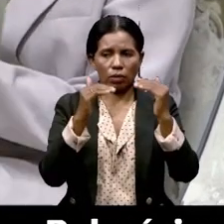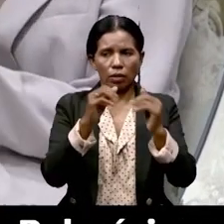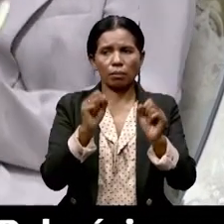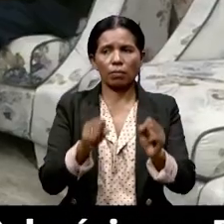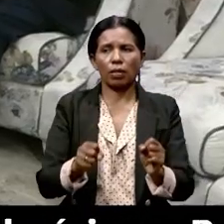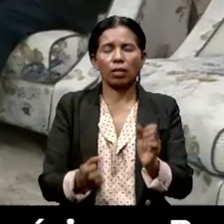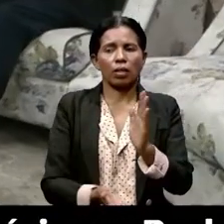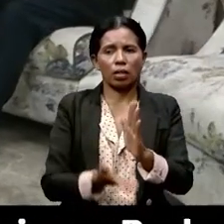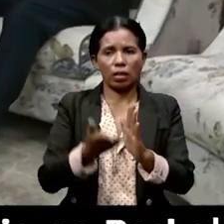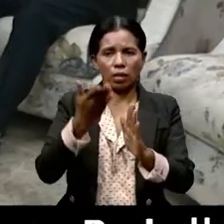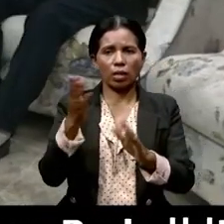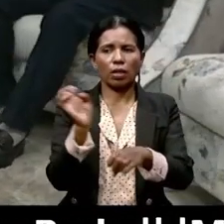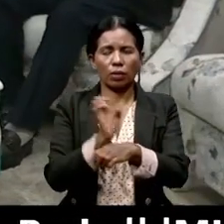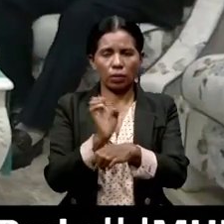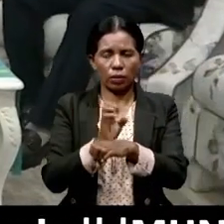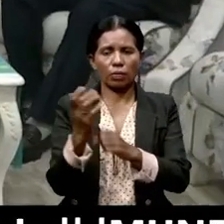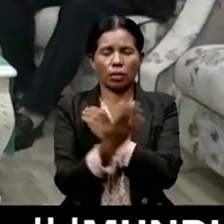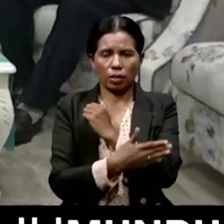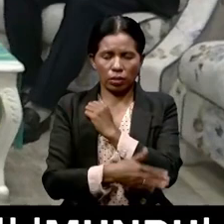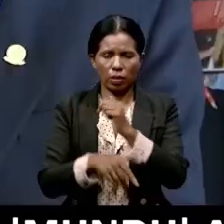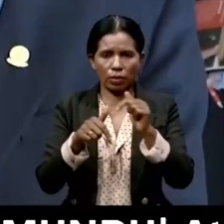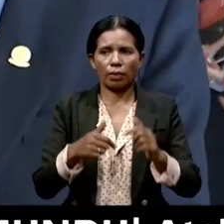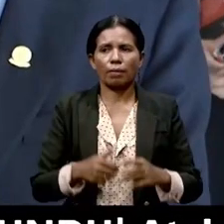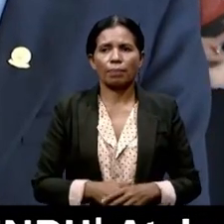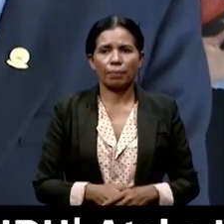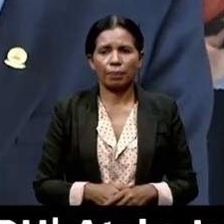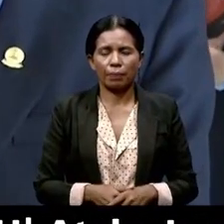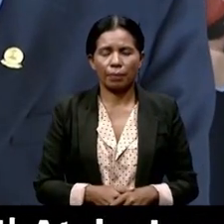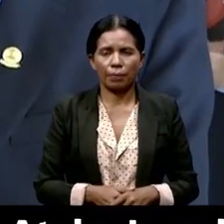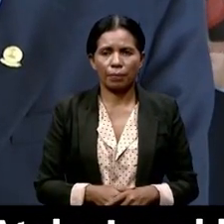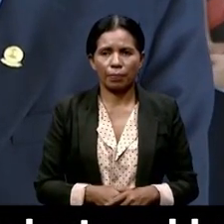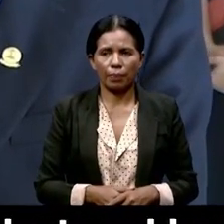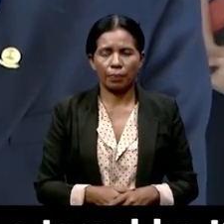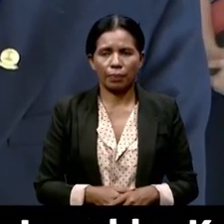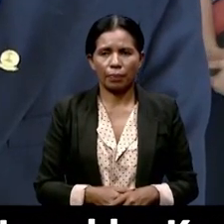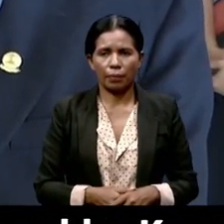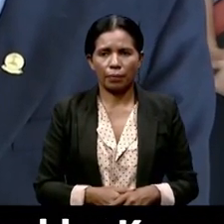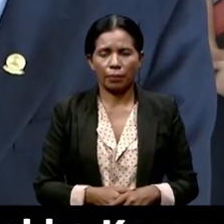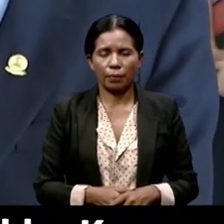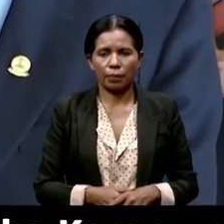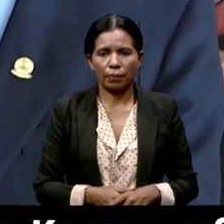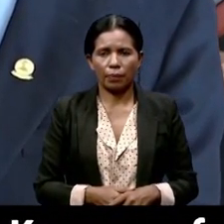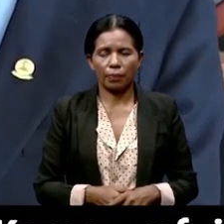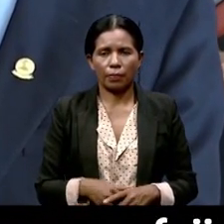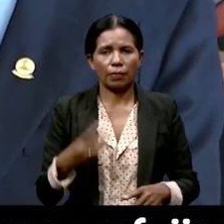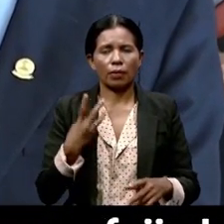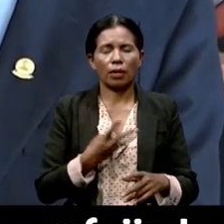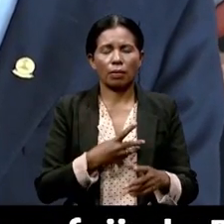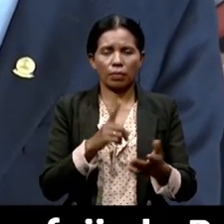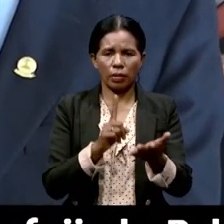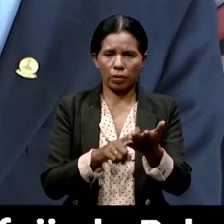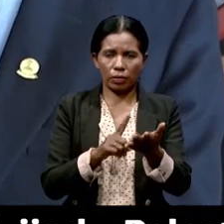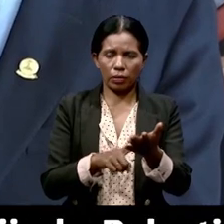hasaya diversifikasaun ekonomia iha railaran. As Vice Prime Minister said, we are discussing a jointly